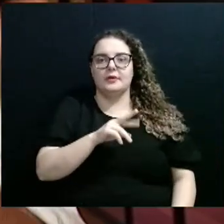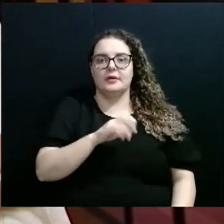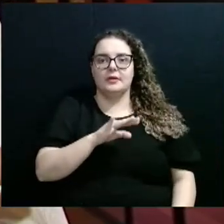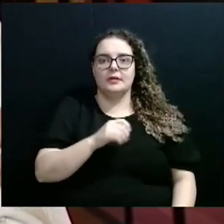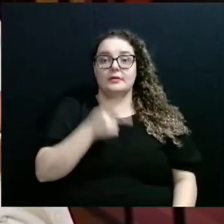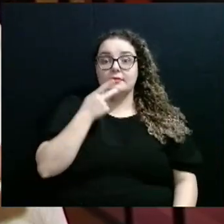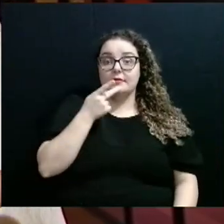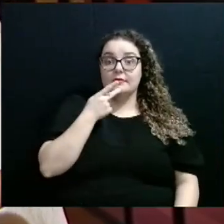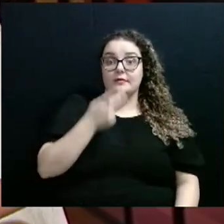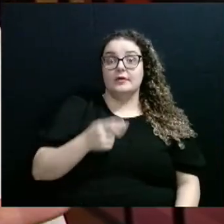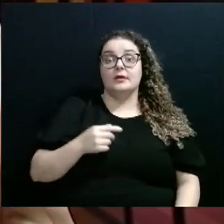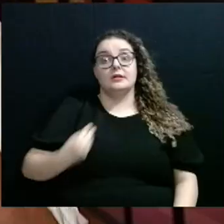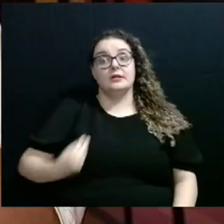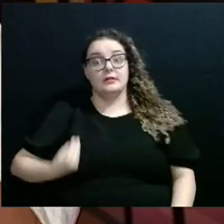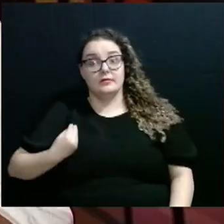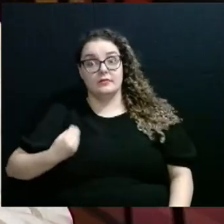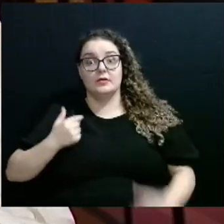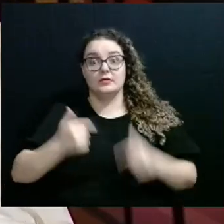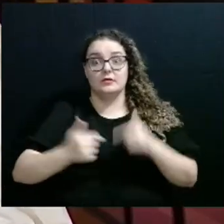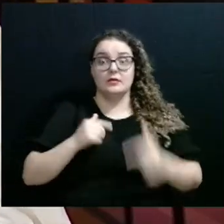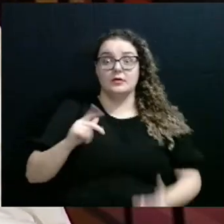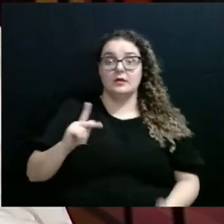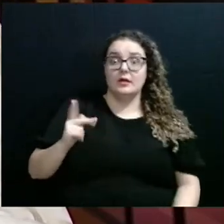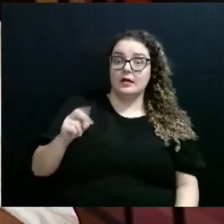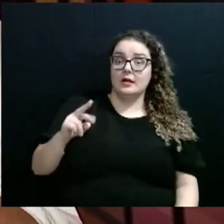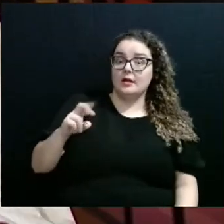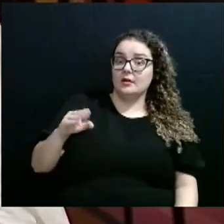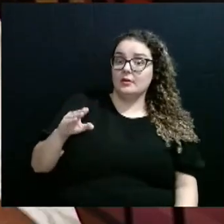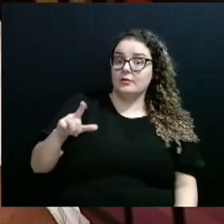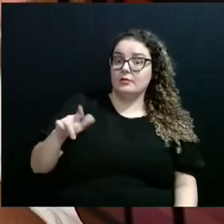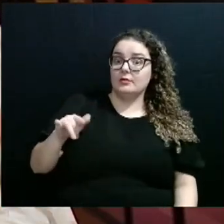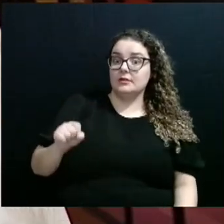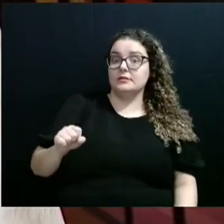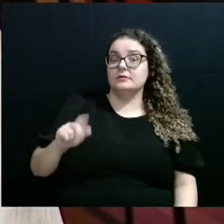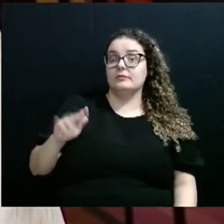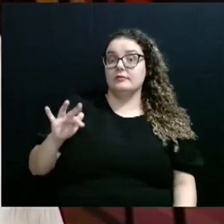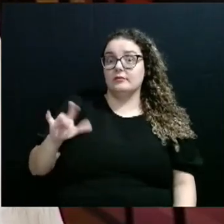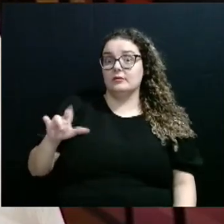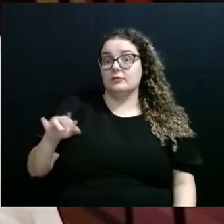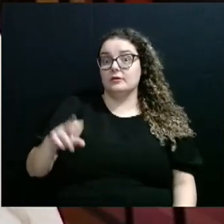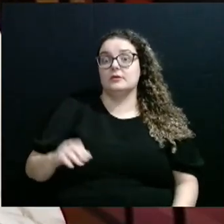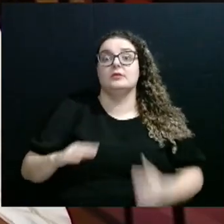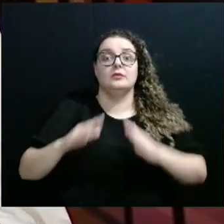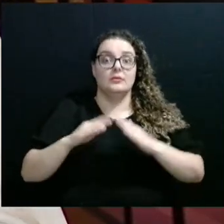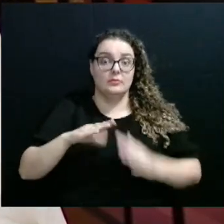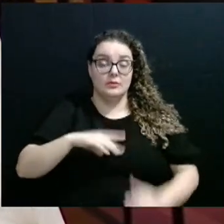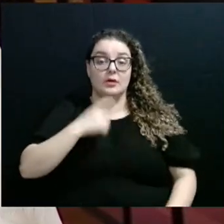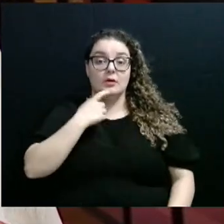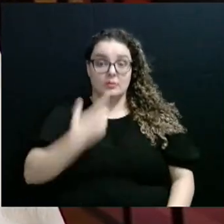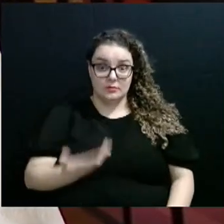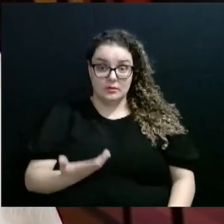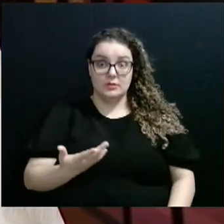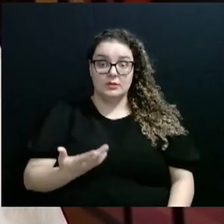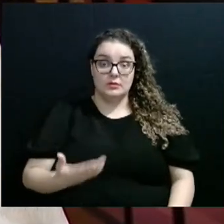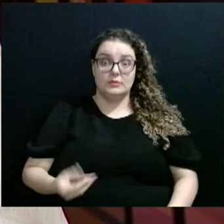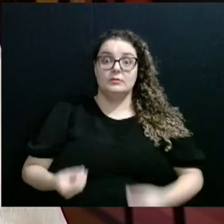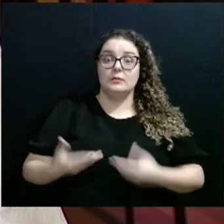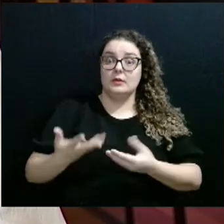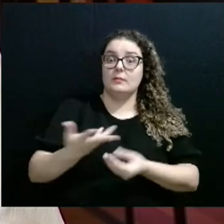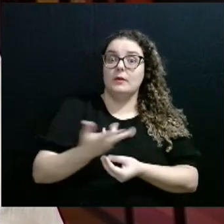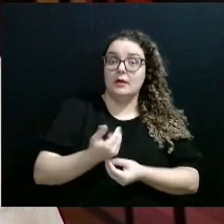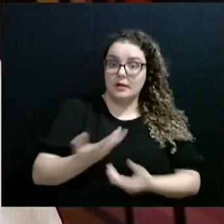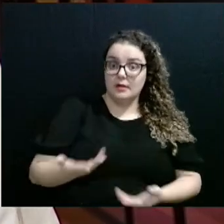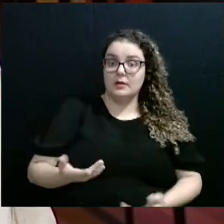obra, sobre Hércules Florence, que morou muito tempo em Campinas. Aliás, ele está enterrado na cidade. Ele é considerado um dos inventores